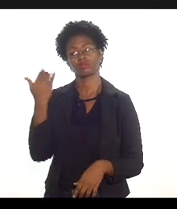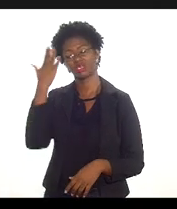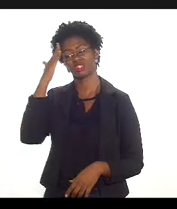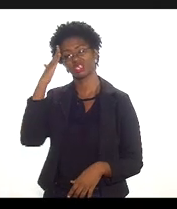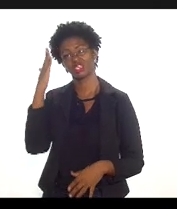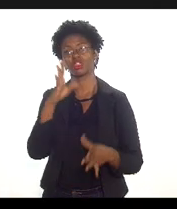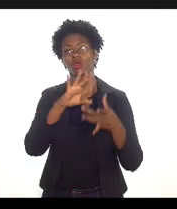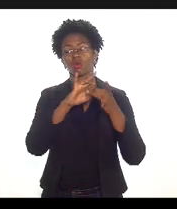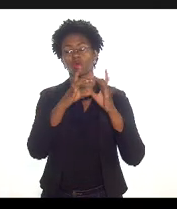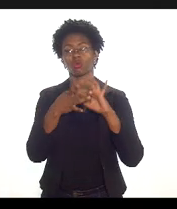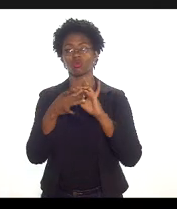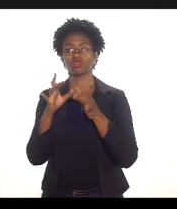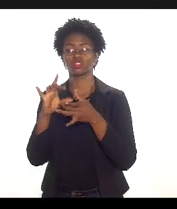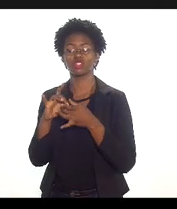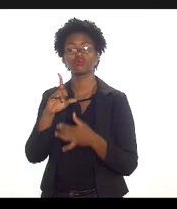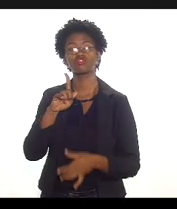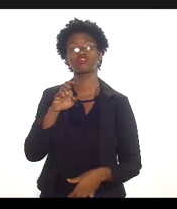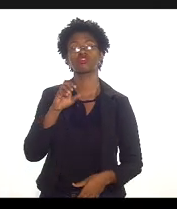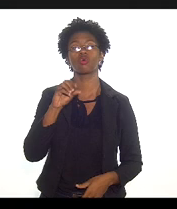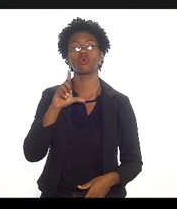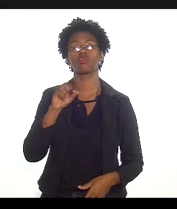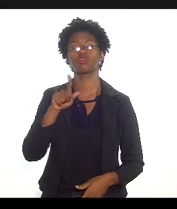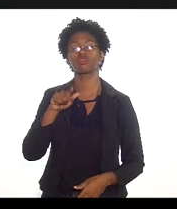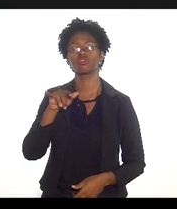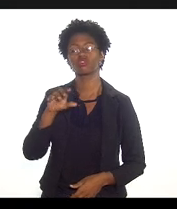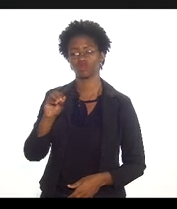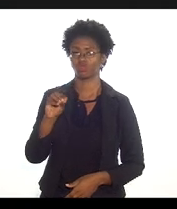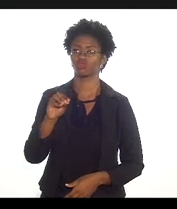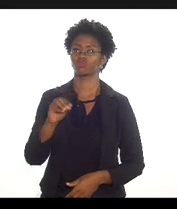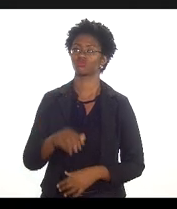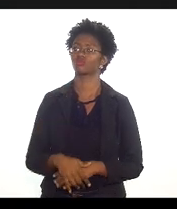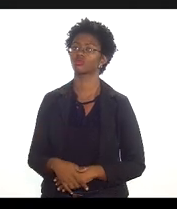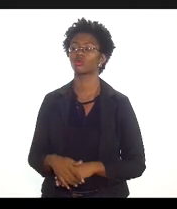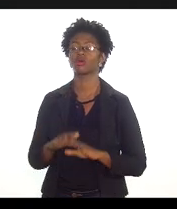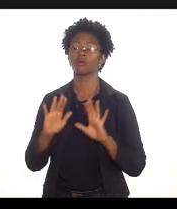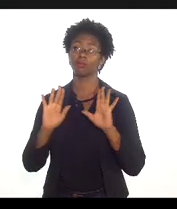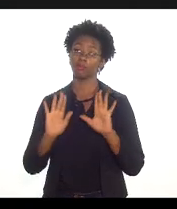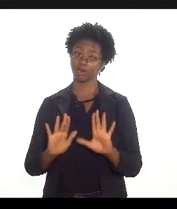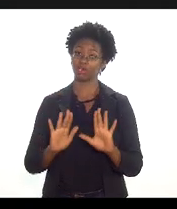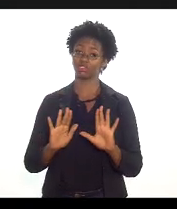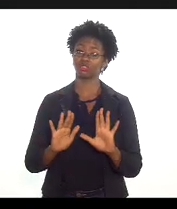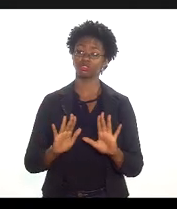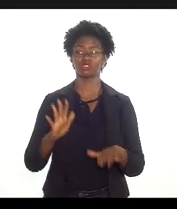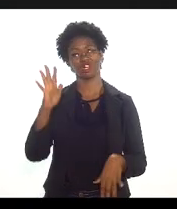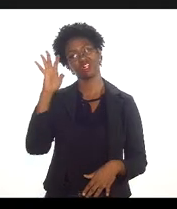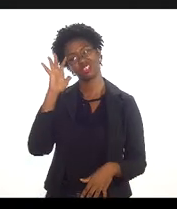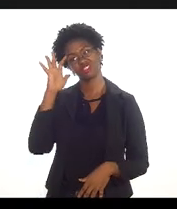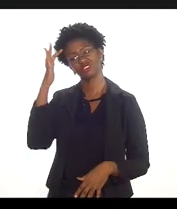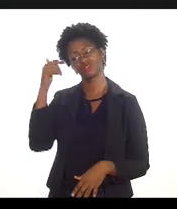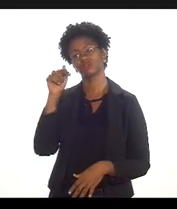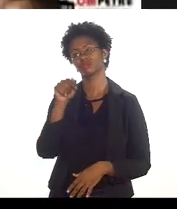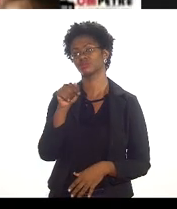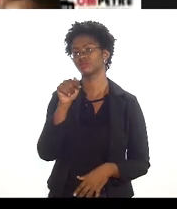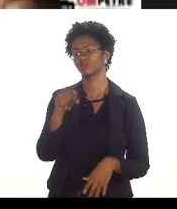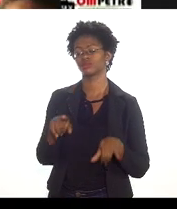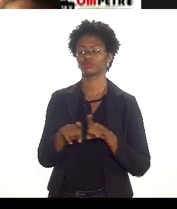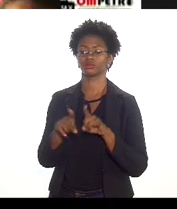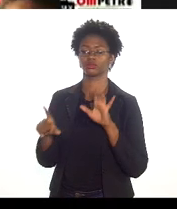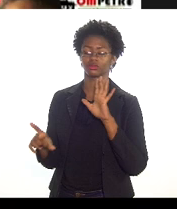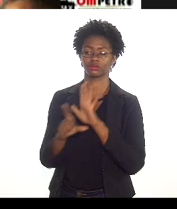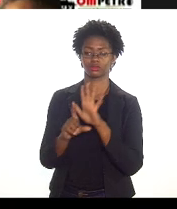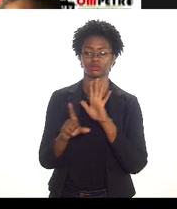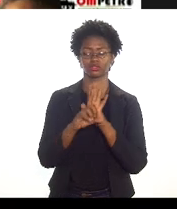o contexto geológico, inclusive do próprio bloco. Mas a resolução e a lei e